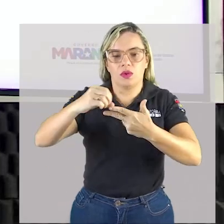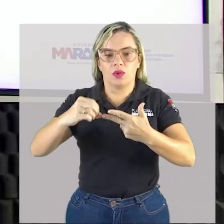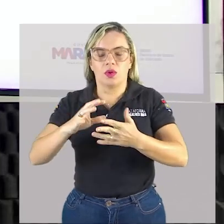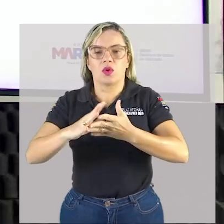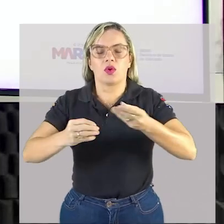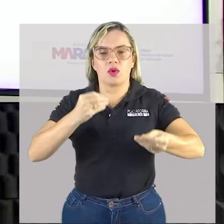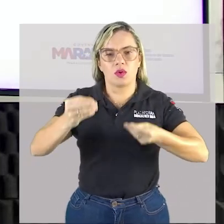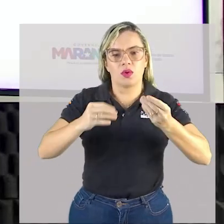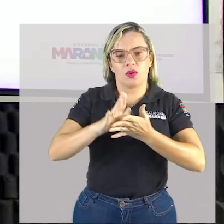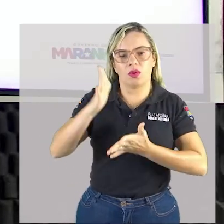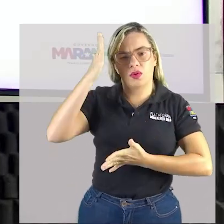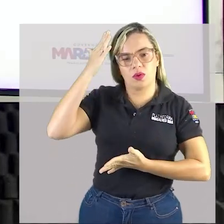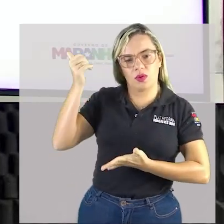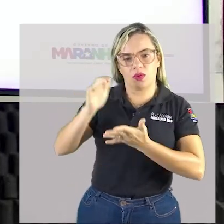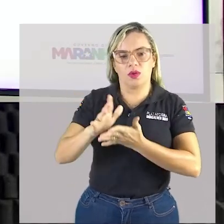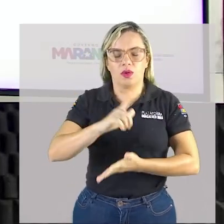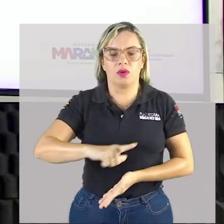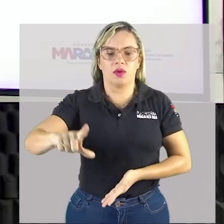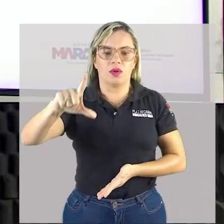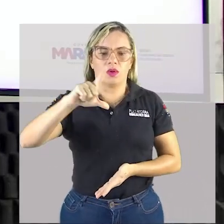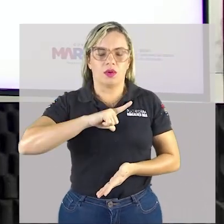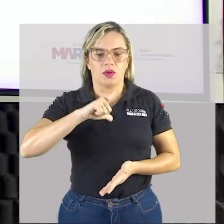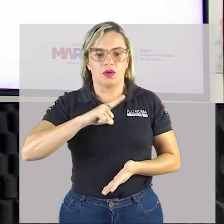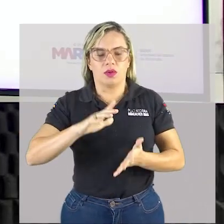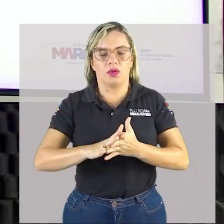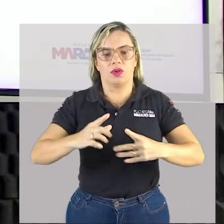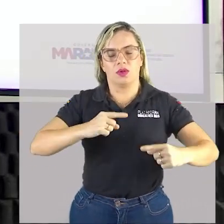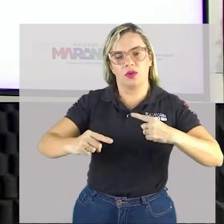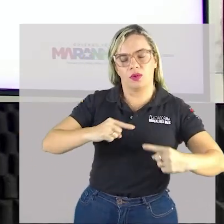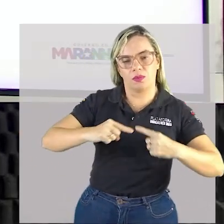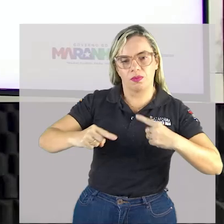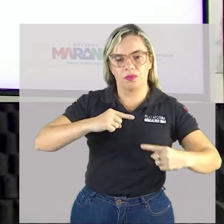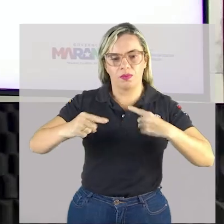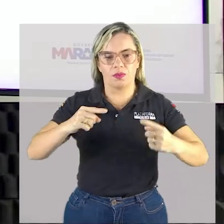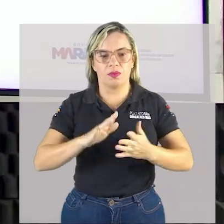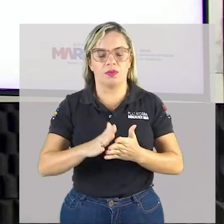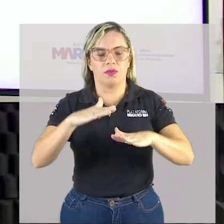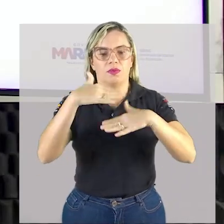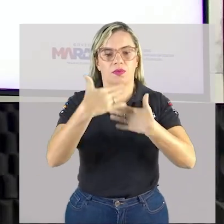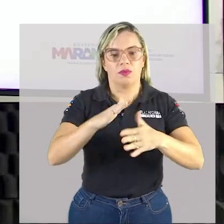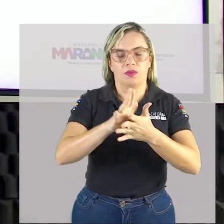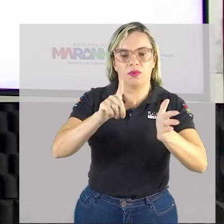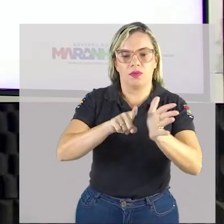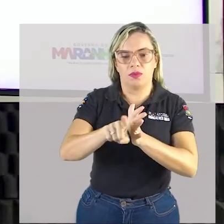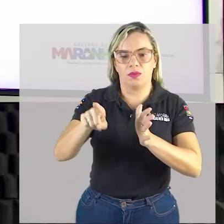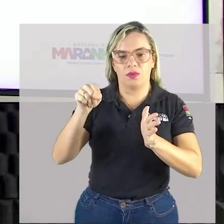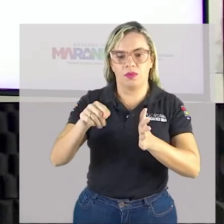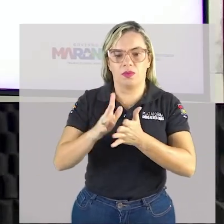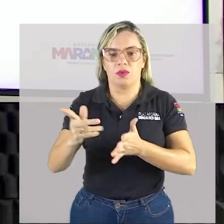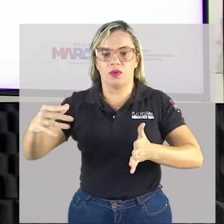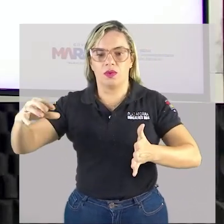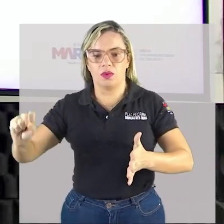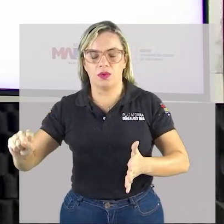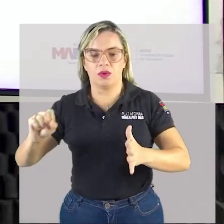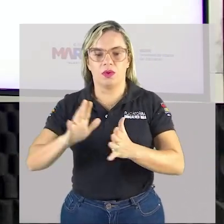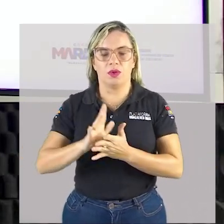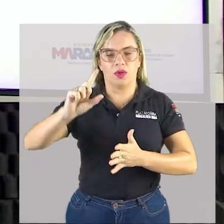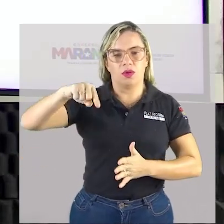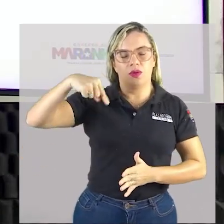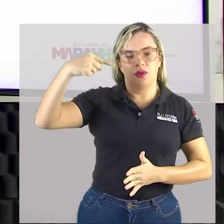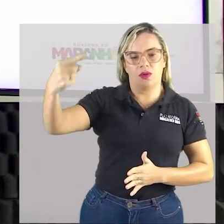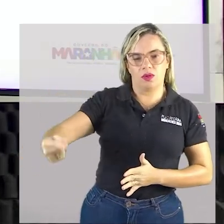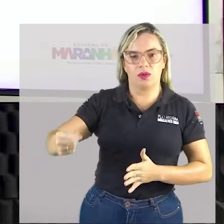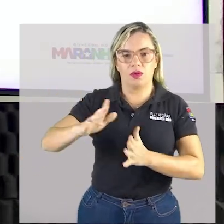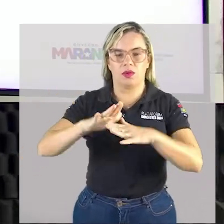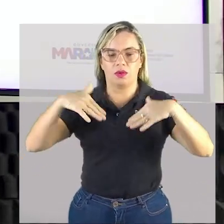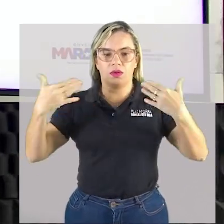como vocês sabem, a gente tem aqui discutido as questões, primeiramente, do PAS, né? E depois